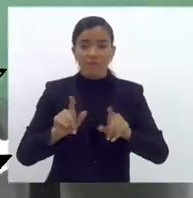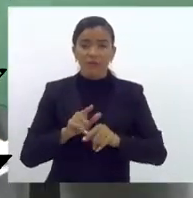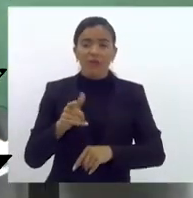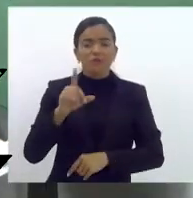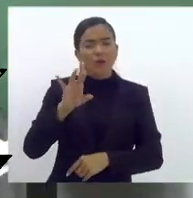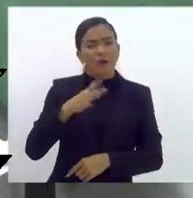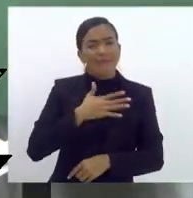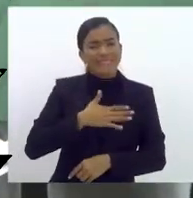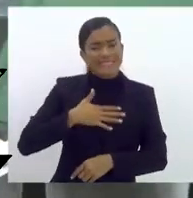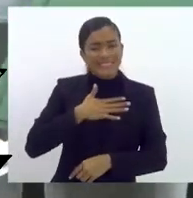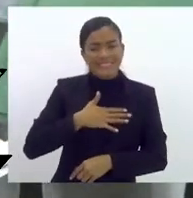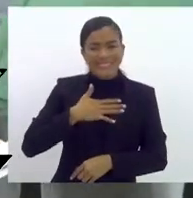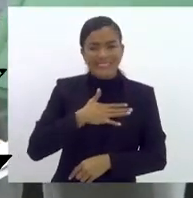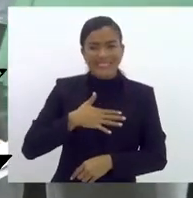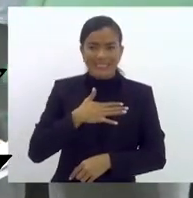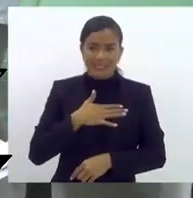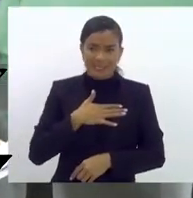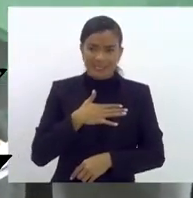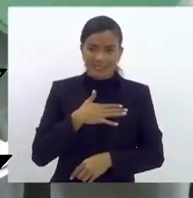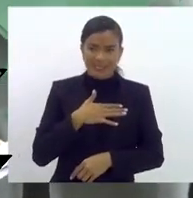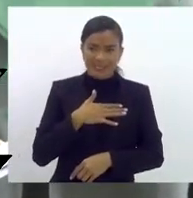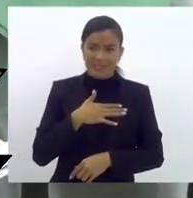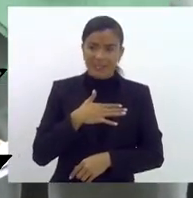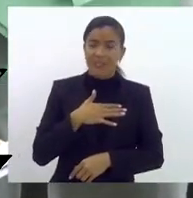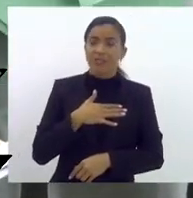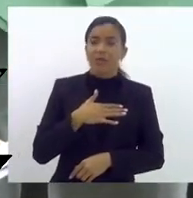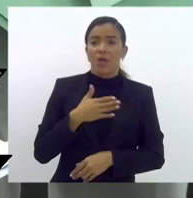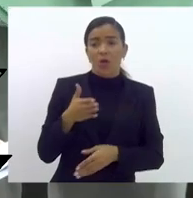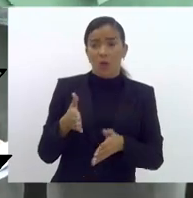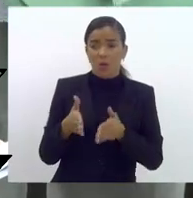gostaria a gente até tirou de pauta Deputado